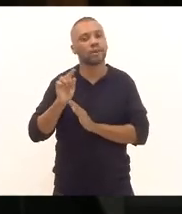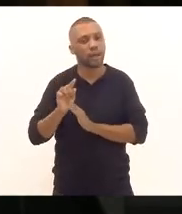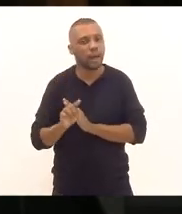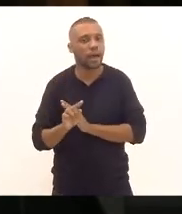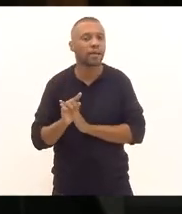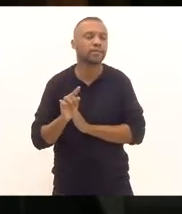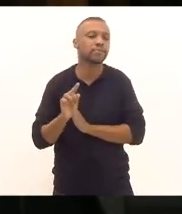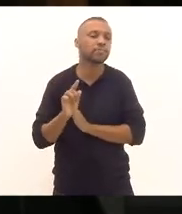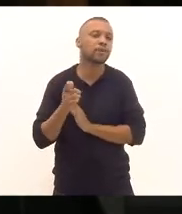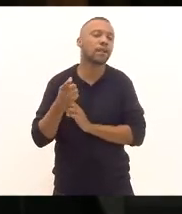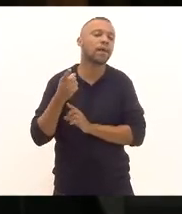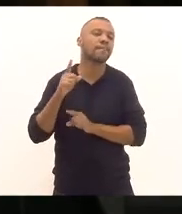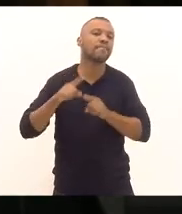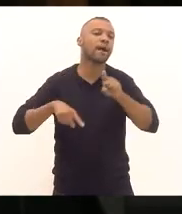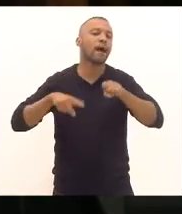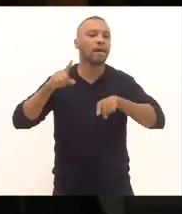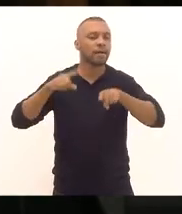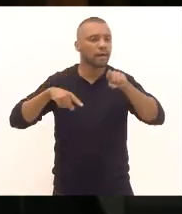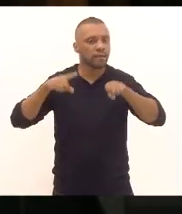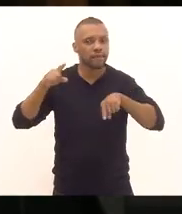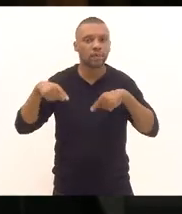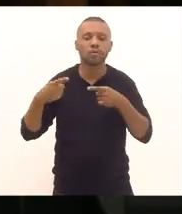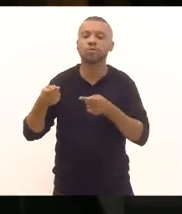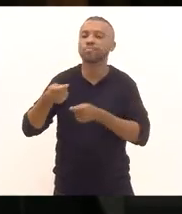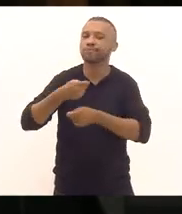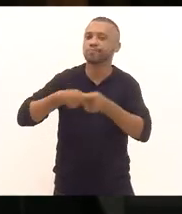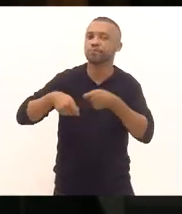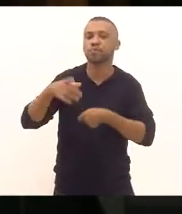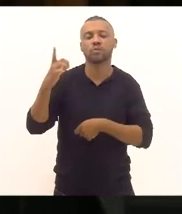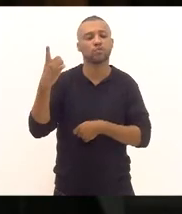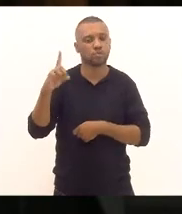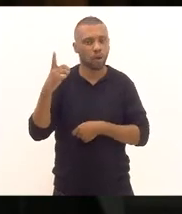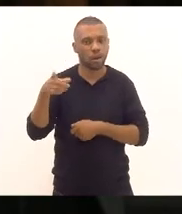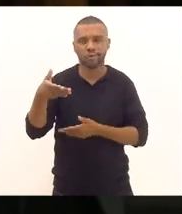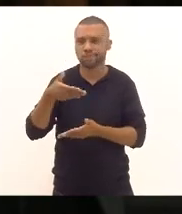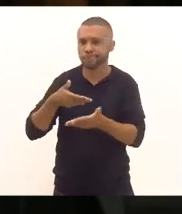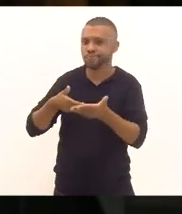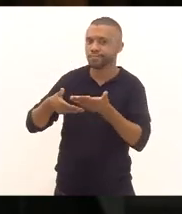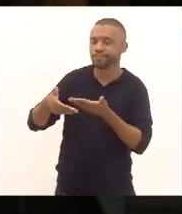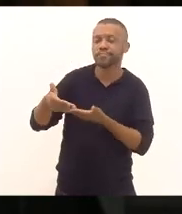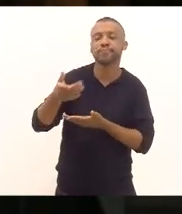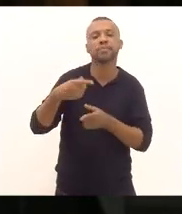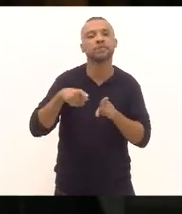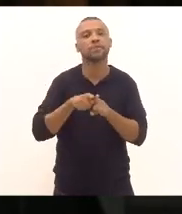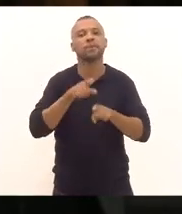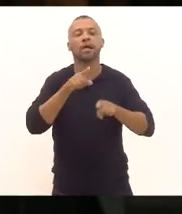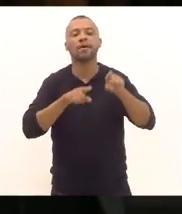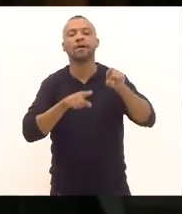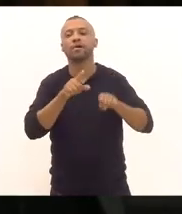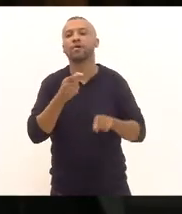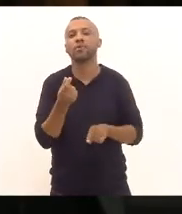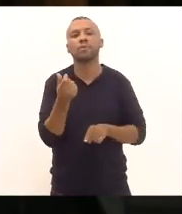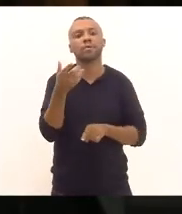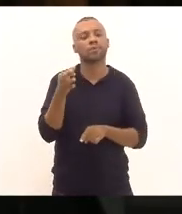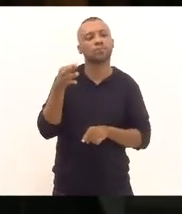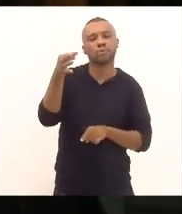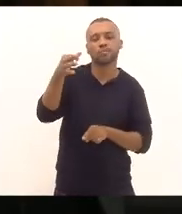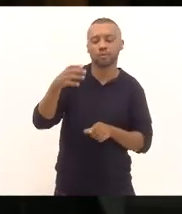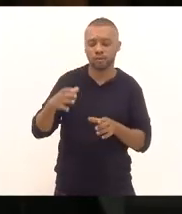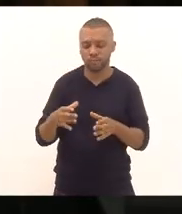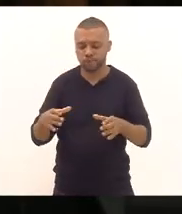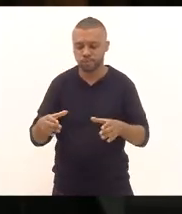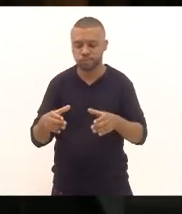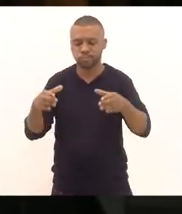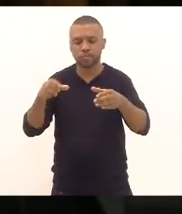pela variação do câmbio do dólar e tem uma variação do preço final do barril de